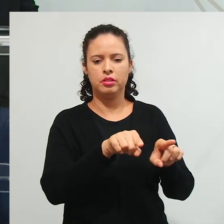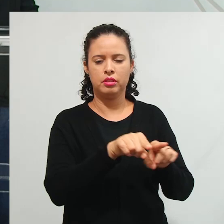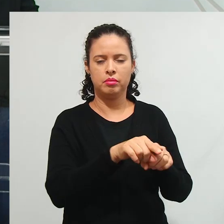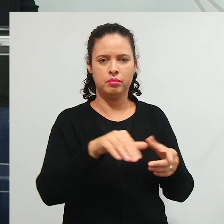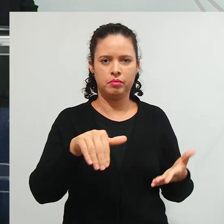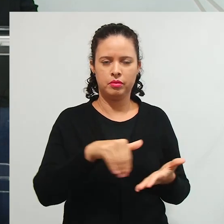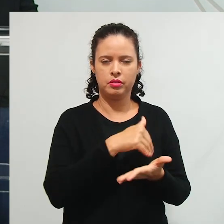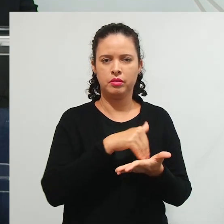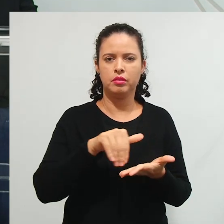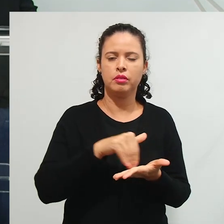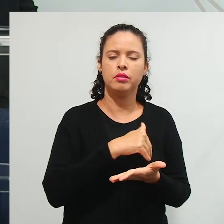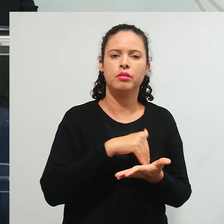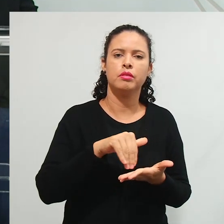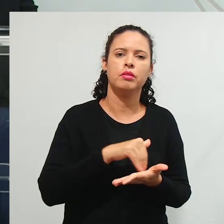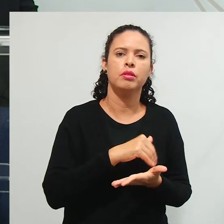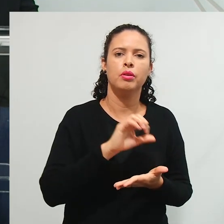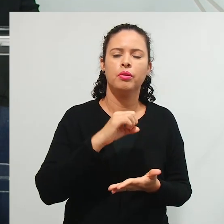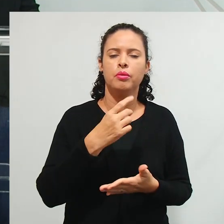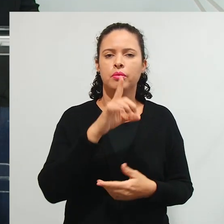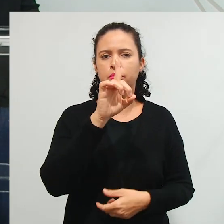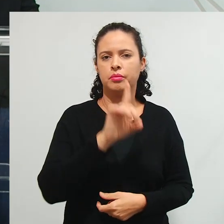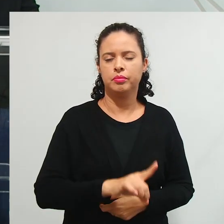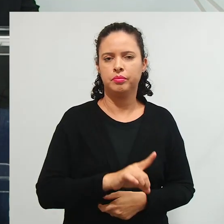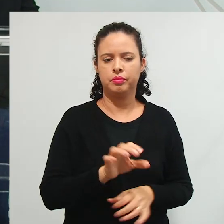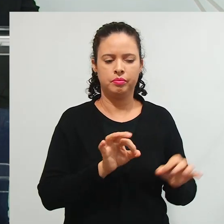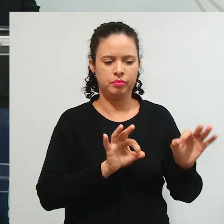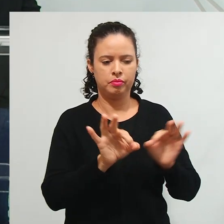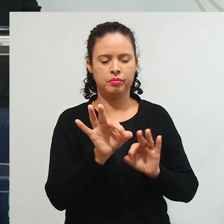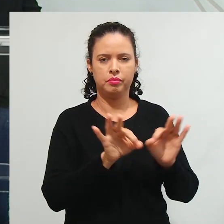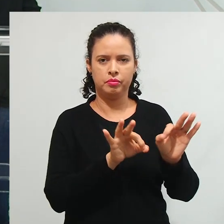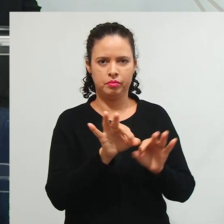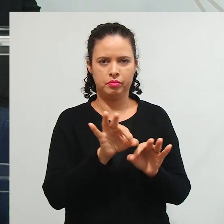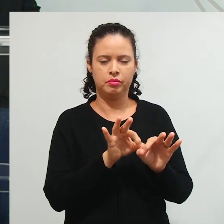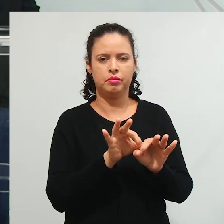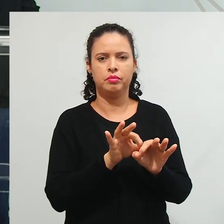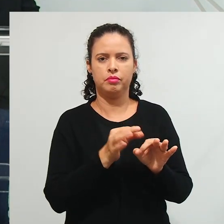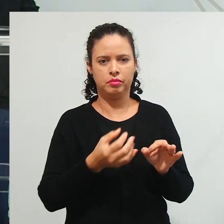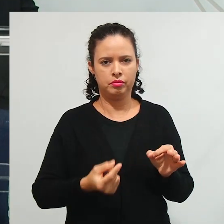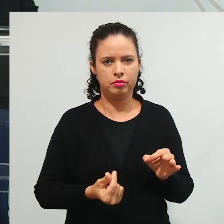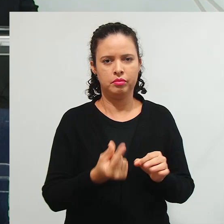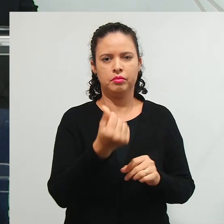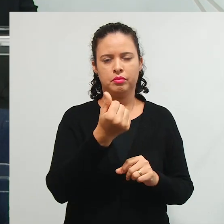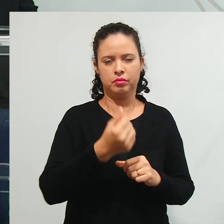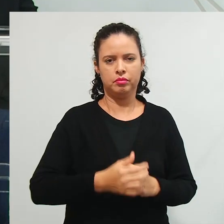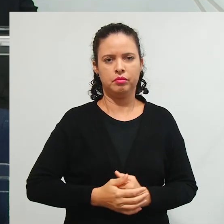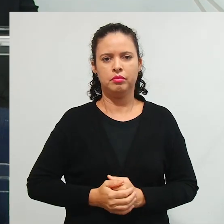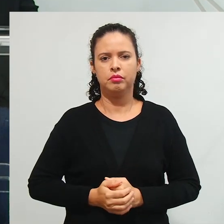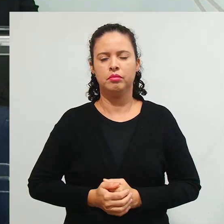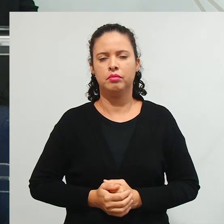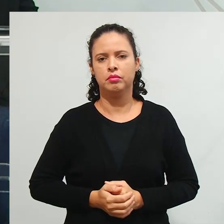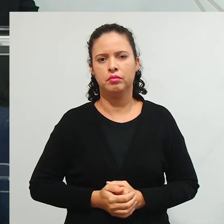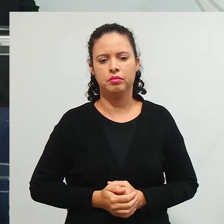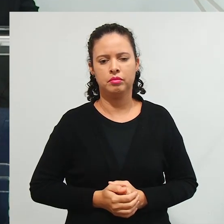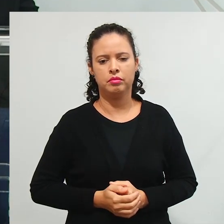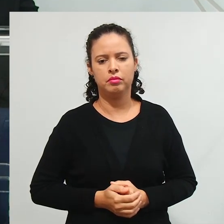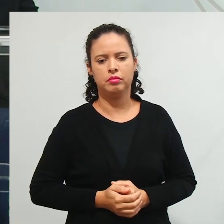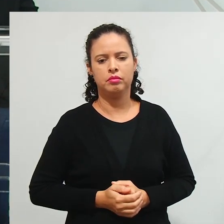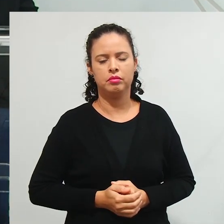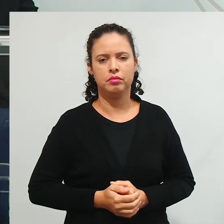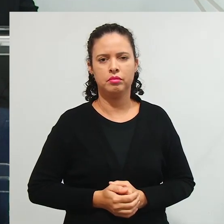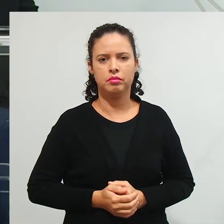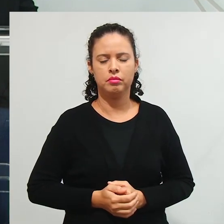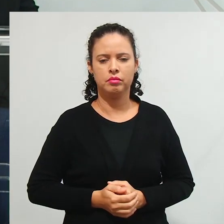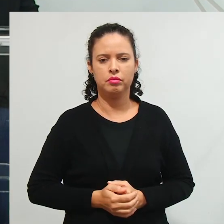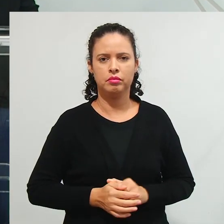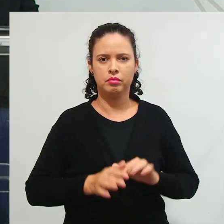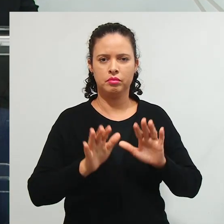pelo secretário ou diretor de planejamento e finanças, certo? Então, reservou uma